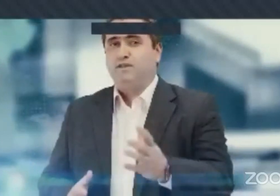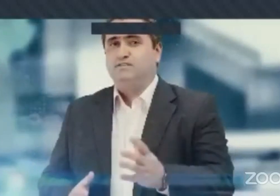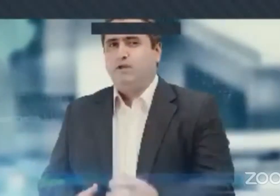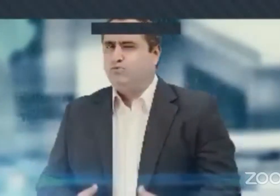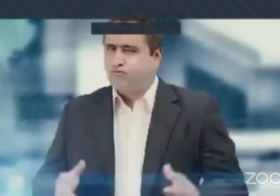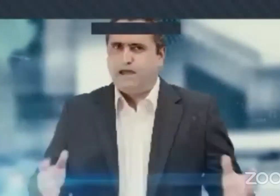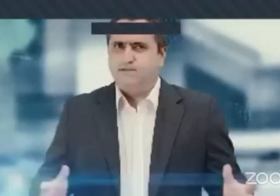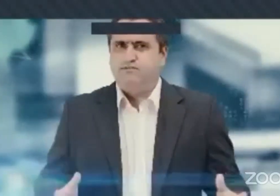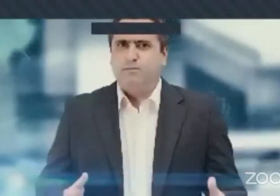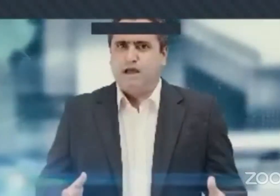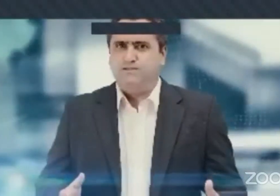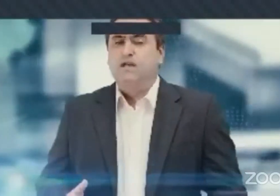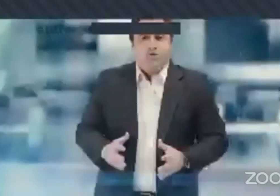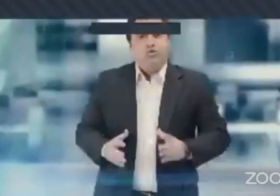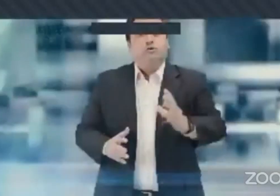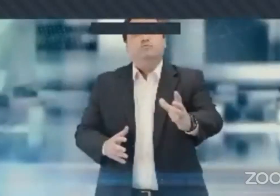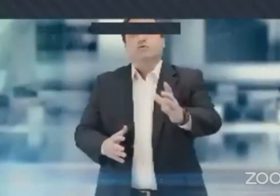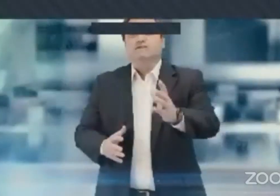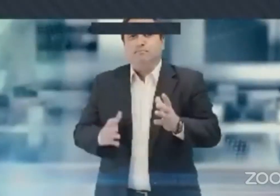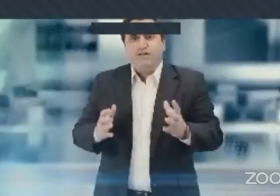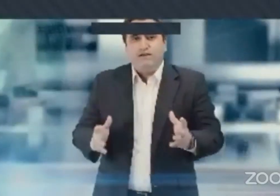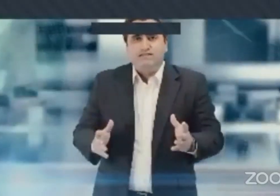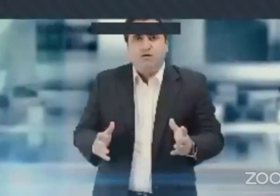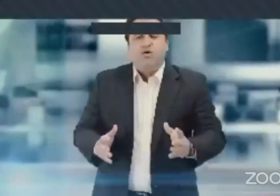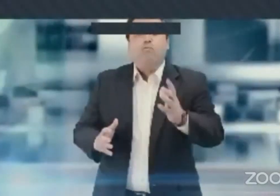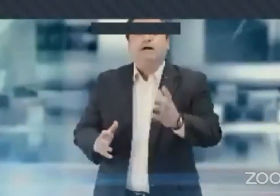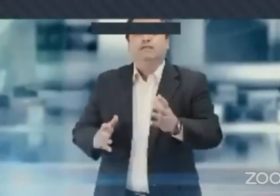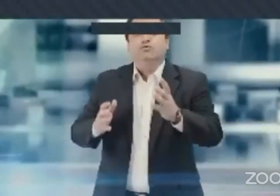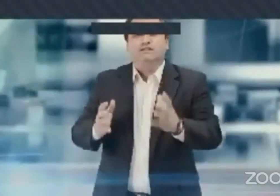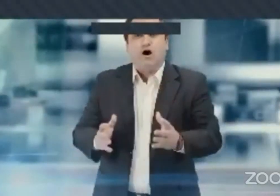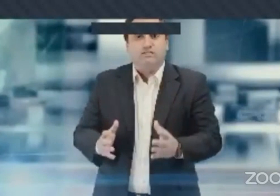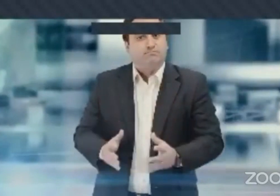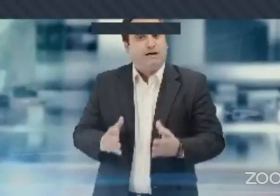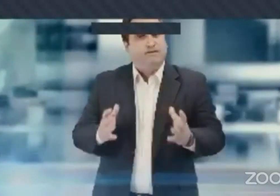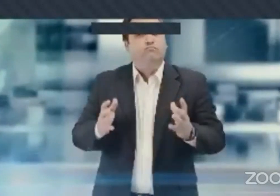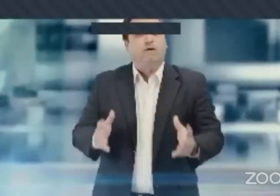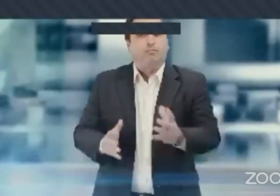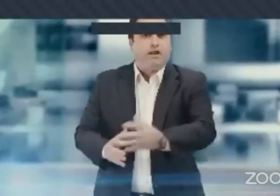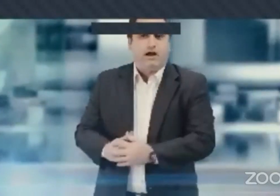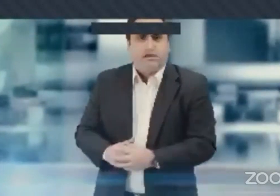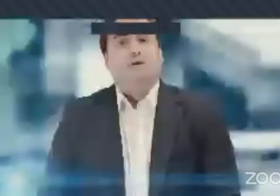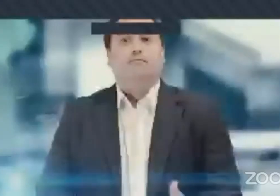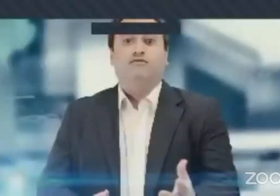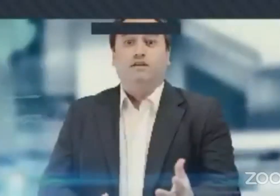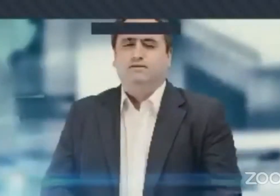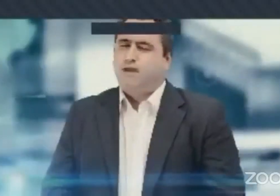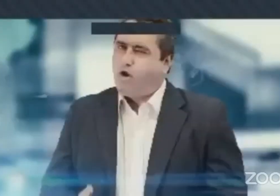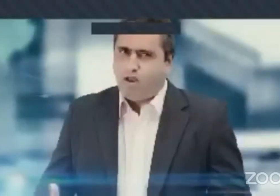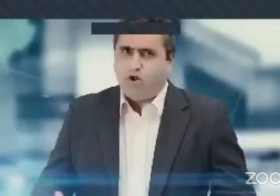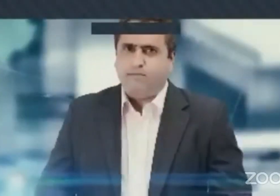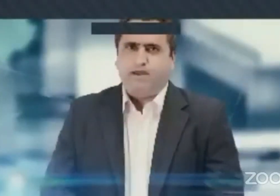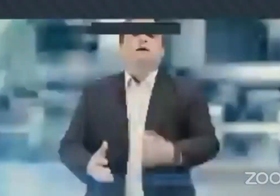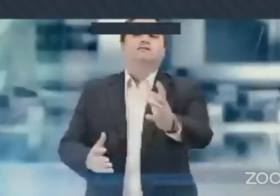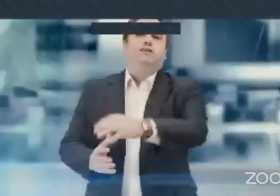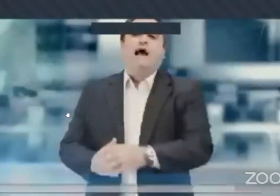para o aparecimento de várias enfermidades, nós podemos fazer a prevenção combatendo as causas, matando o mal pela raiz. Prevenir é o